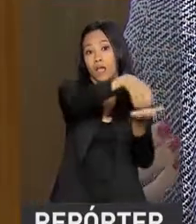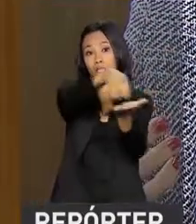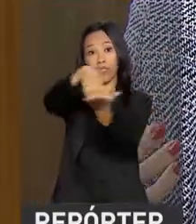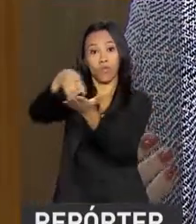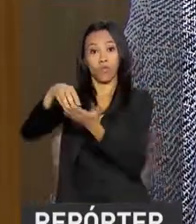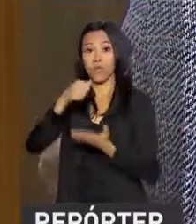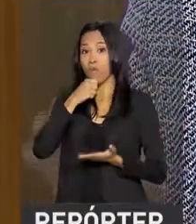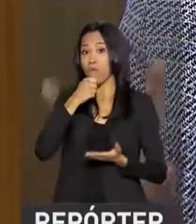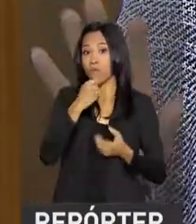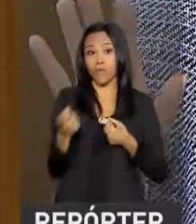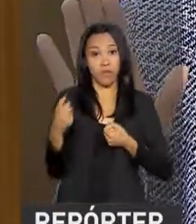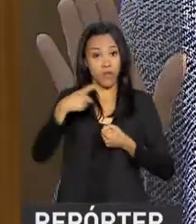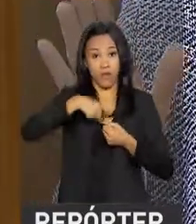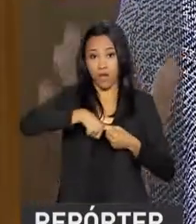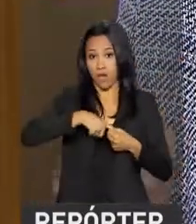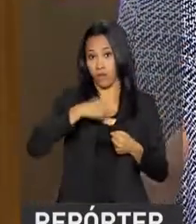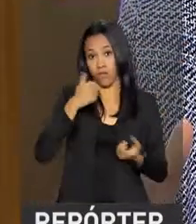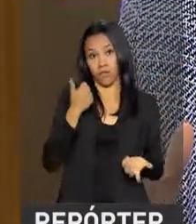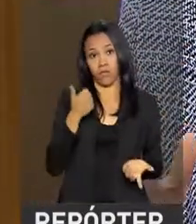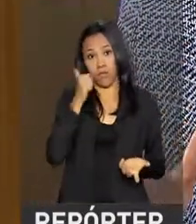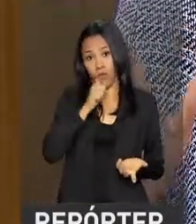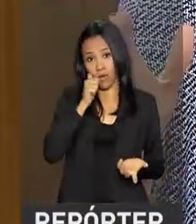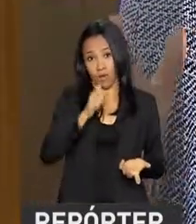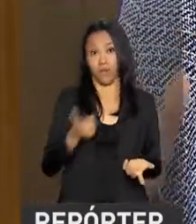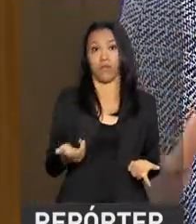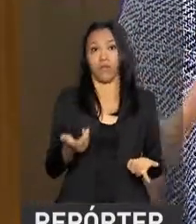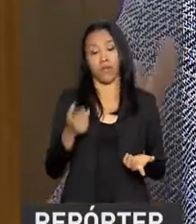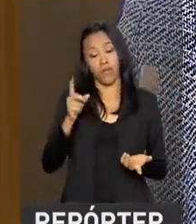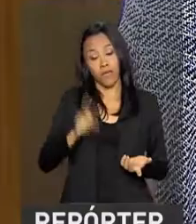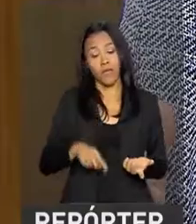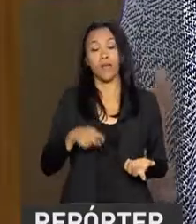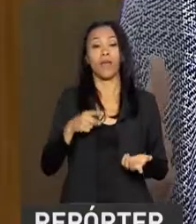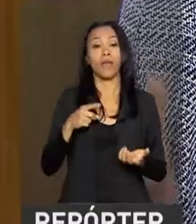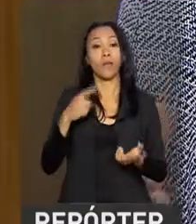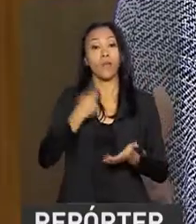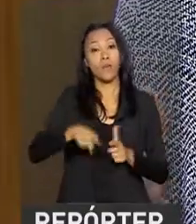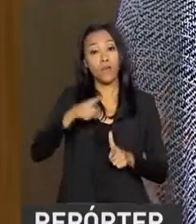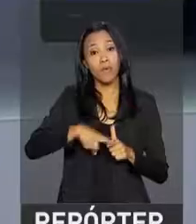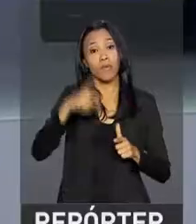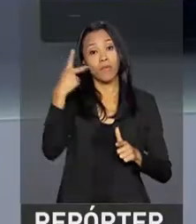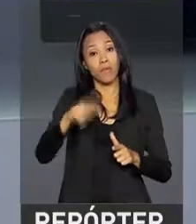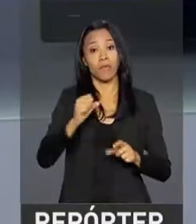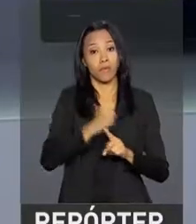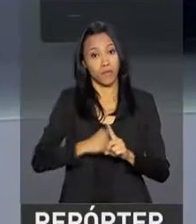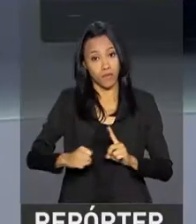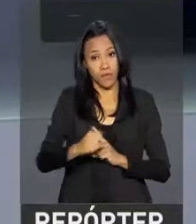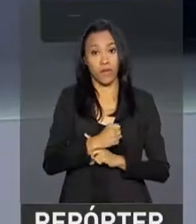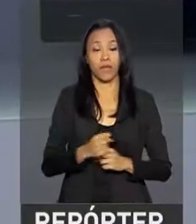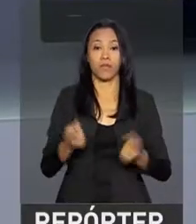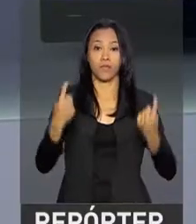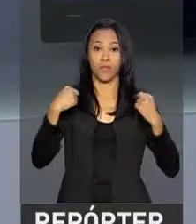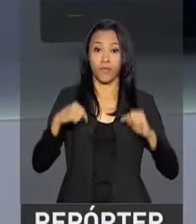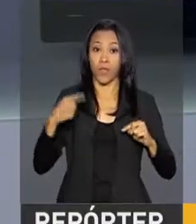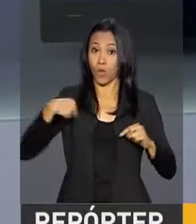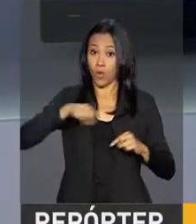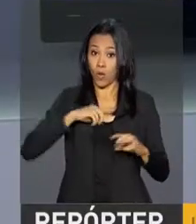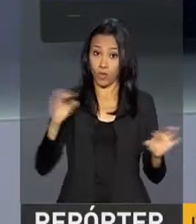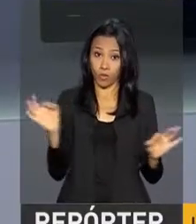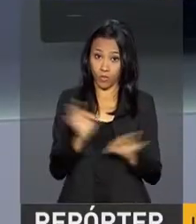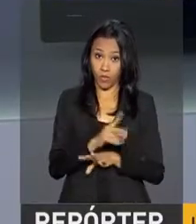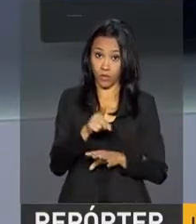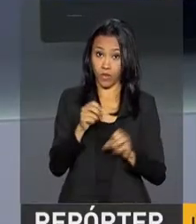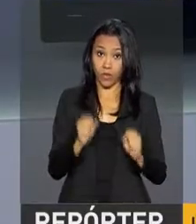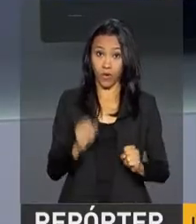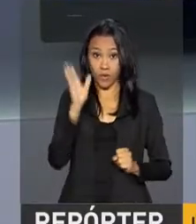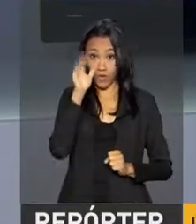questão da mulher ou seja a questão da mulher é uma questão da sociedade nós ficamos por aqui você pode rever